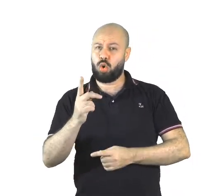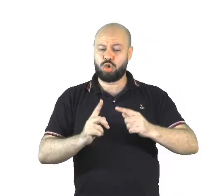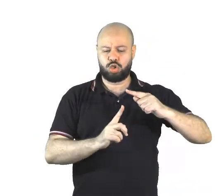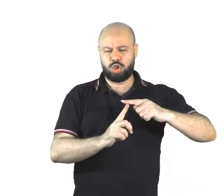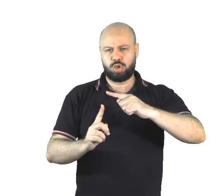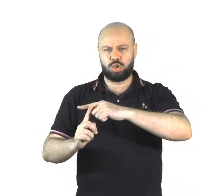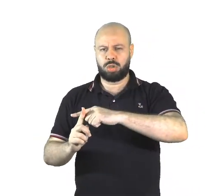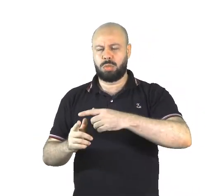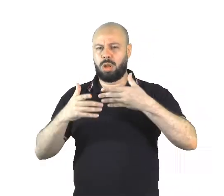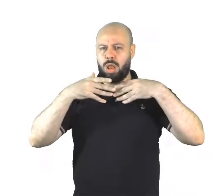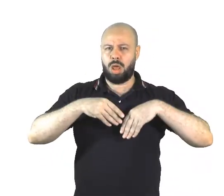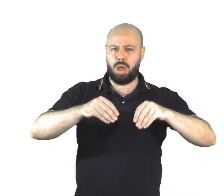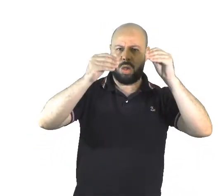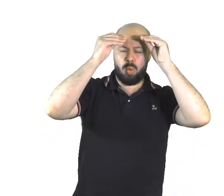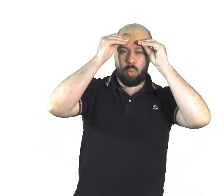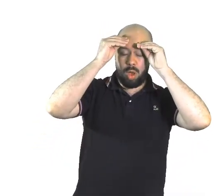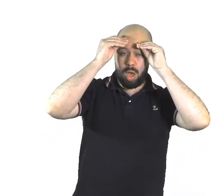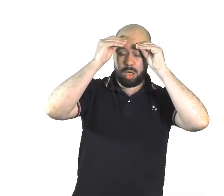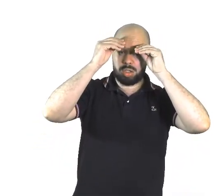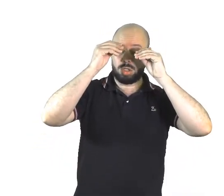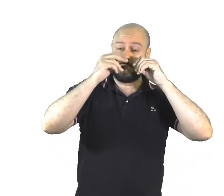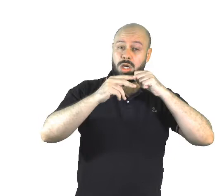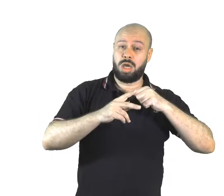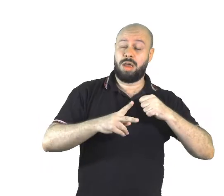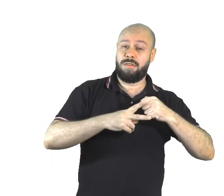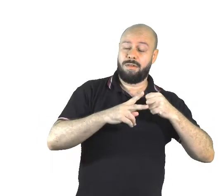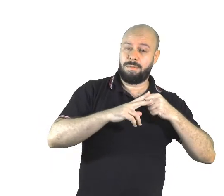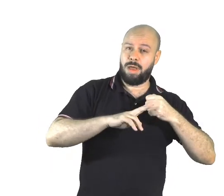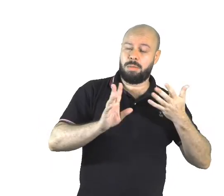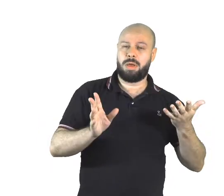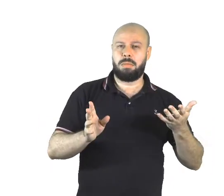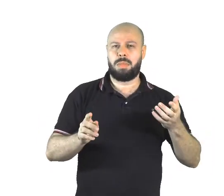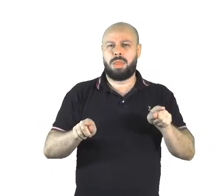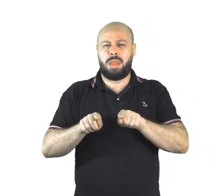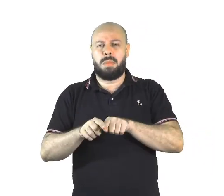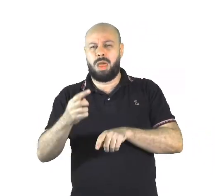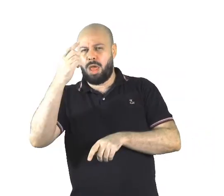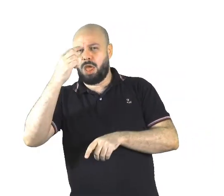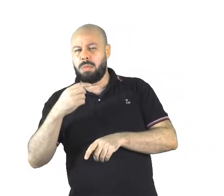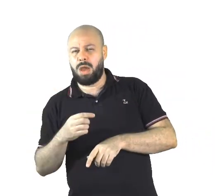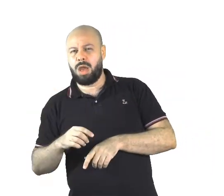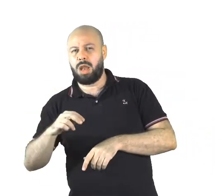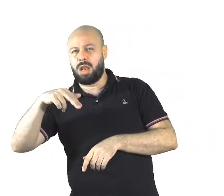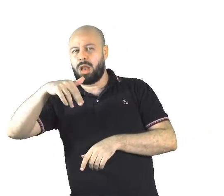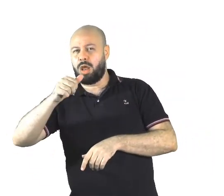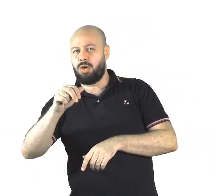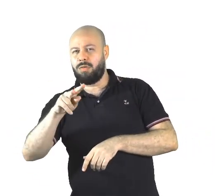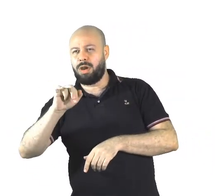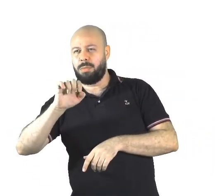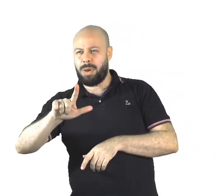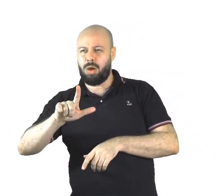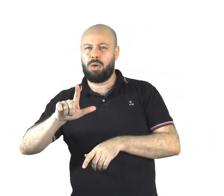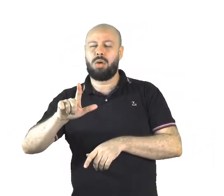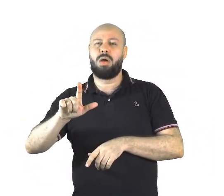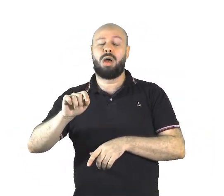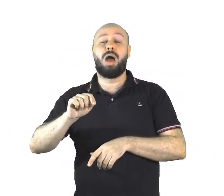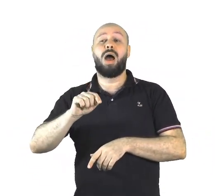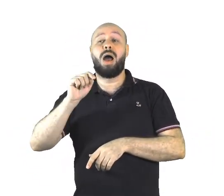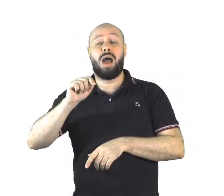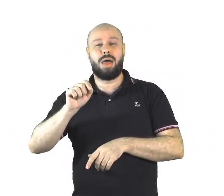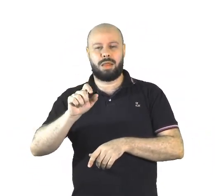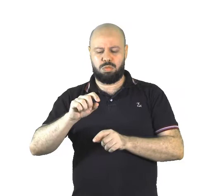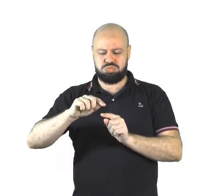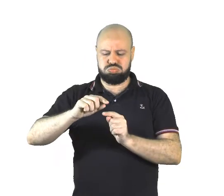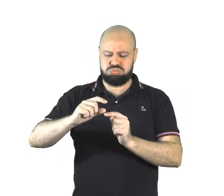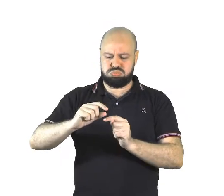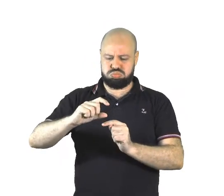linguagem, verbal e não verbal. Por quê? Não verbal, aí tem as barras, né? As colunas estão coloridas aí